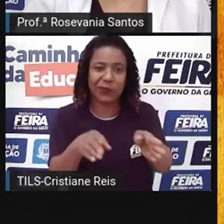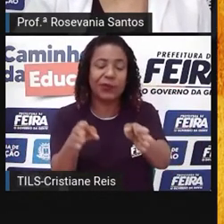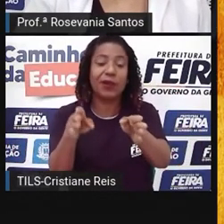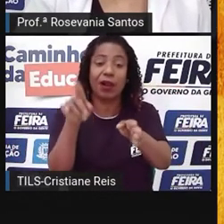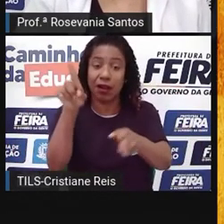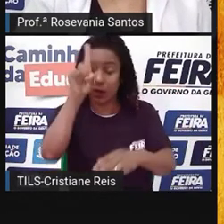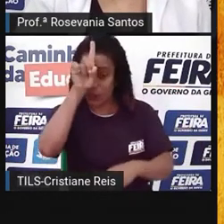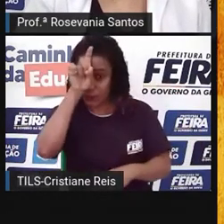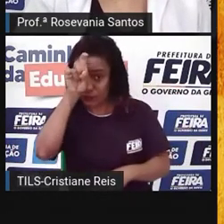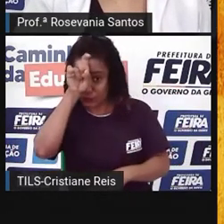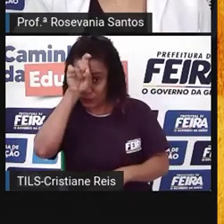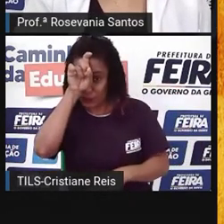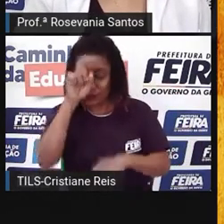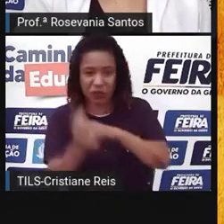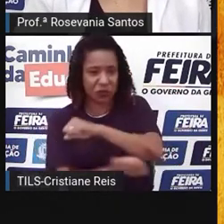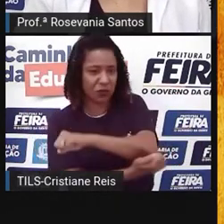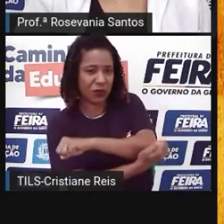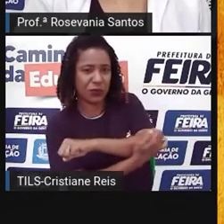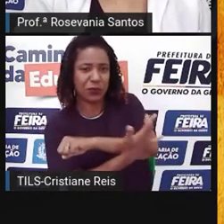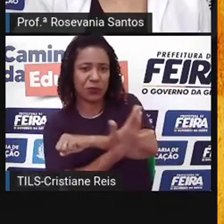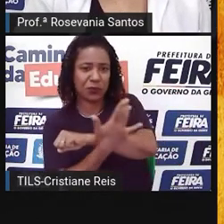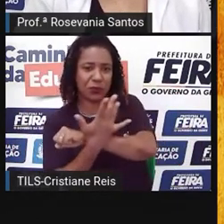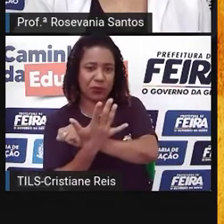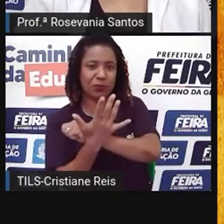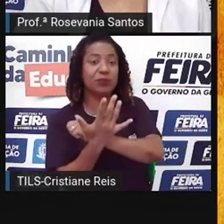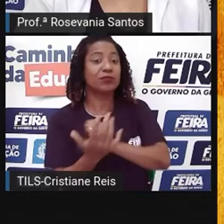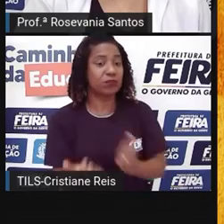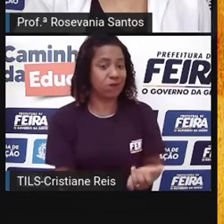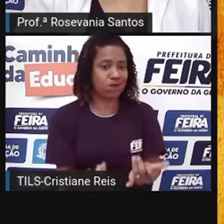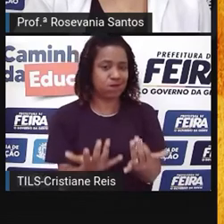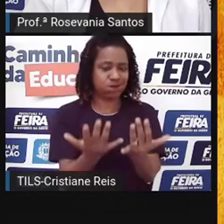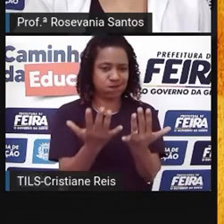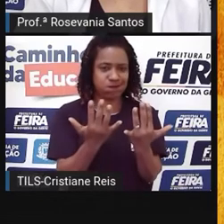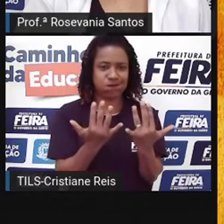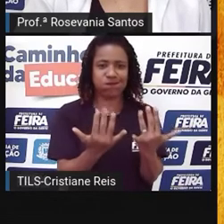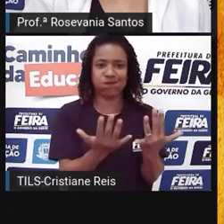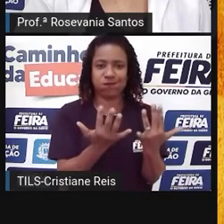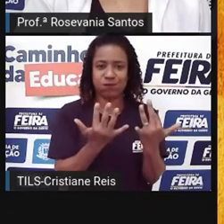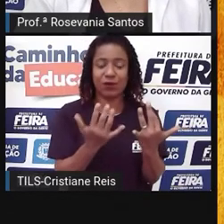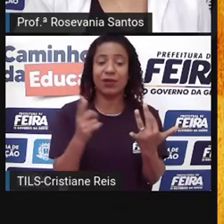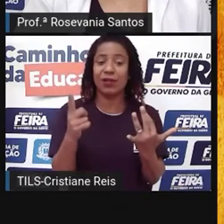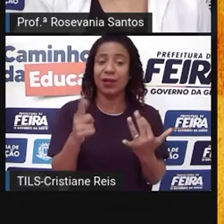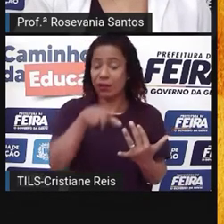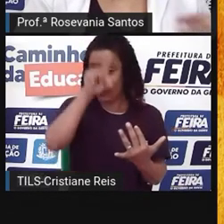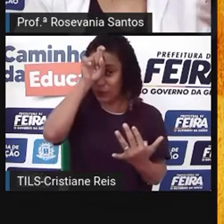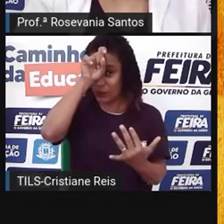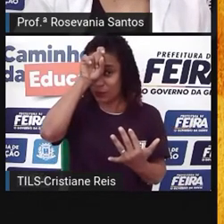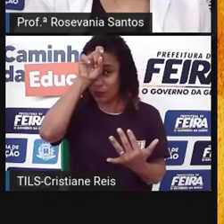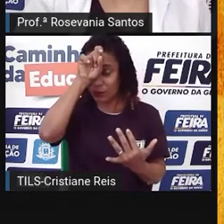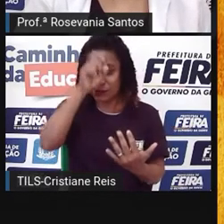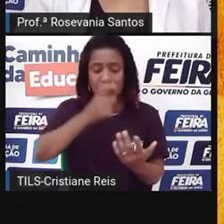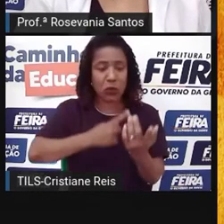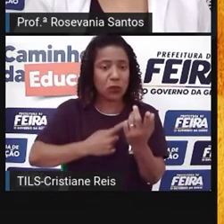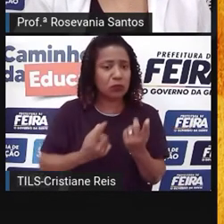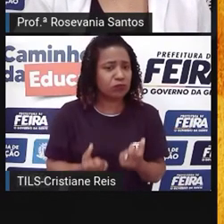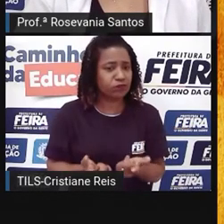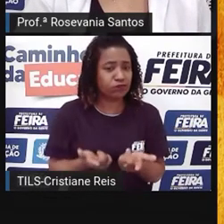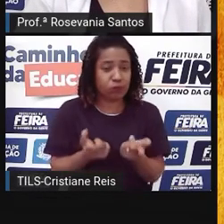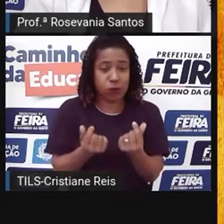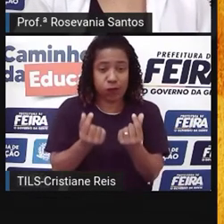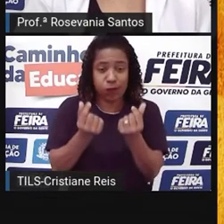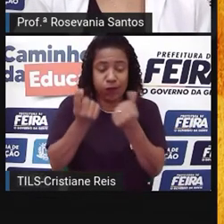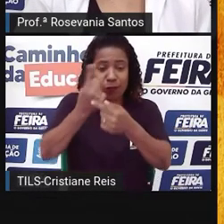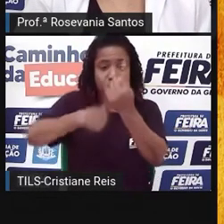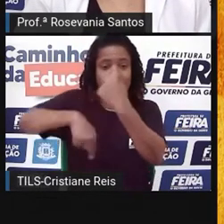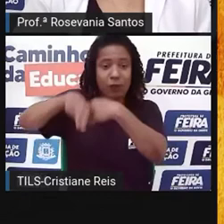Egito, principalmente, que eles, né, acabaram desenvolvendo técnicas agrícolas no meio